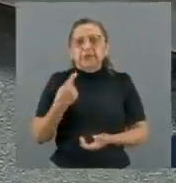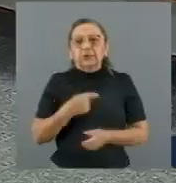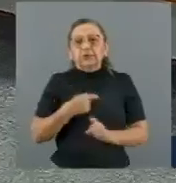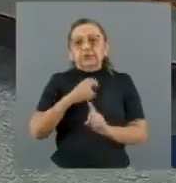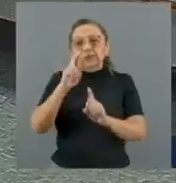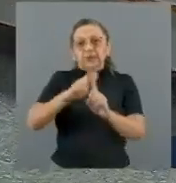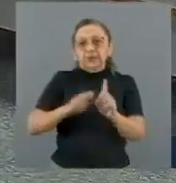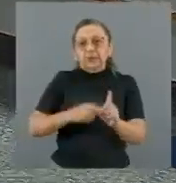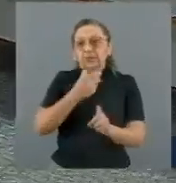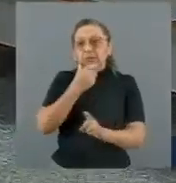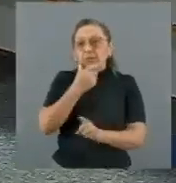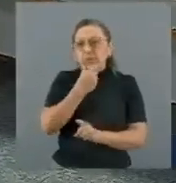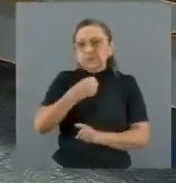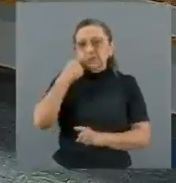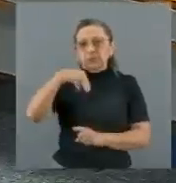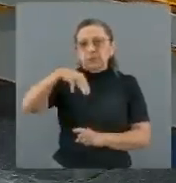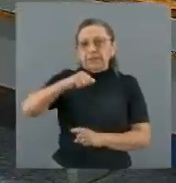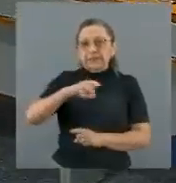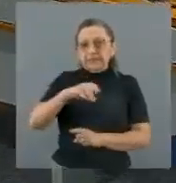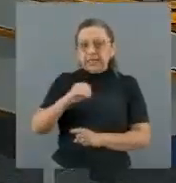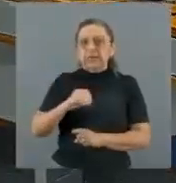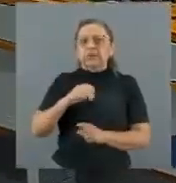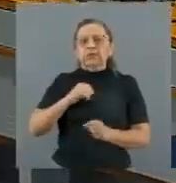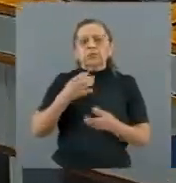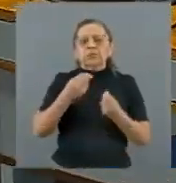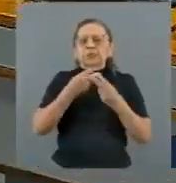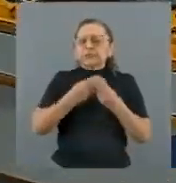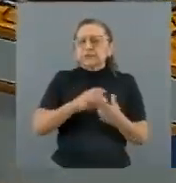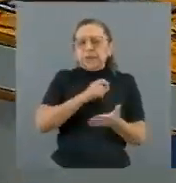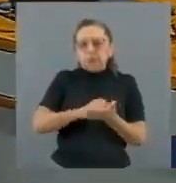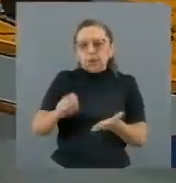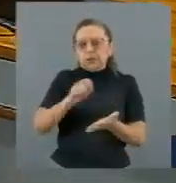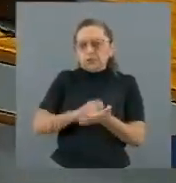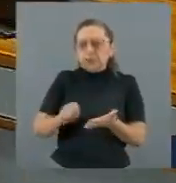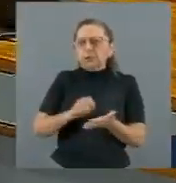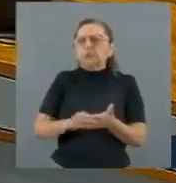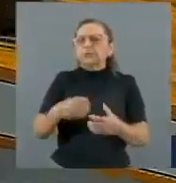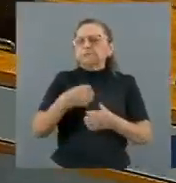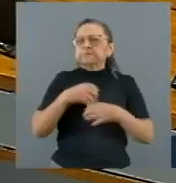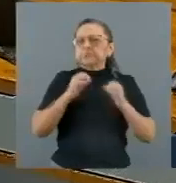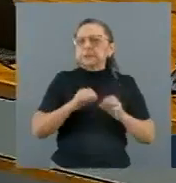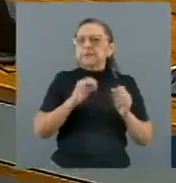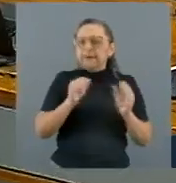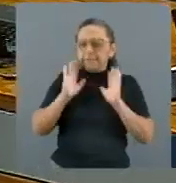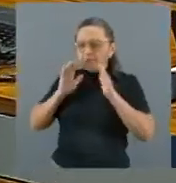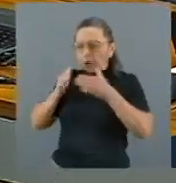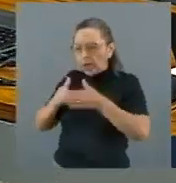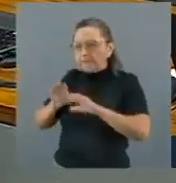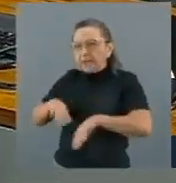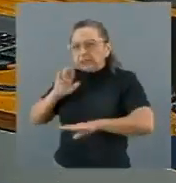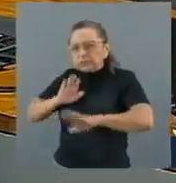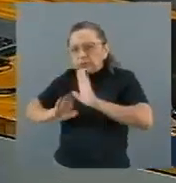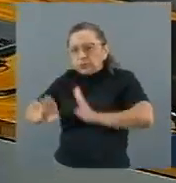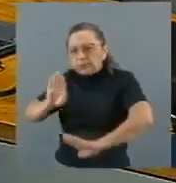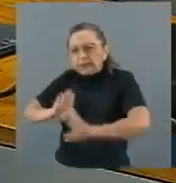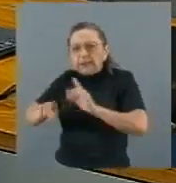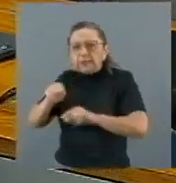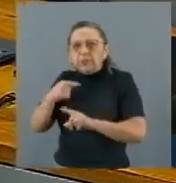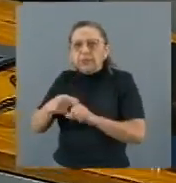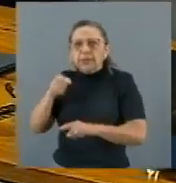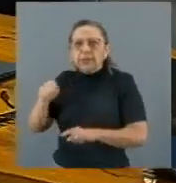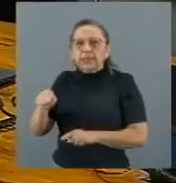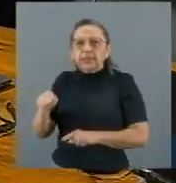que pacientemente faz as suas anotações e certamente vai se debruçar sobre o texto com mais cuidado ainda, ele que